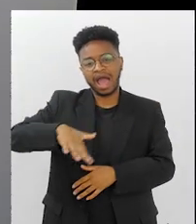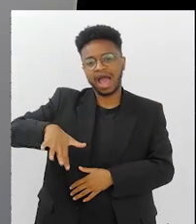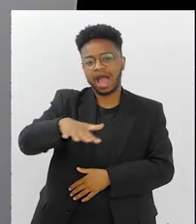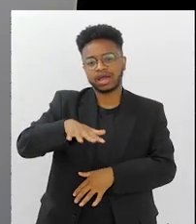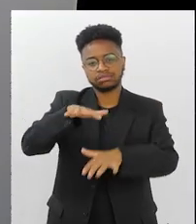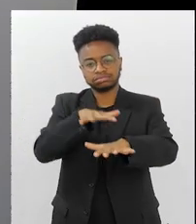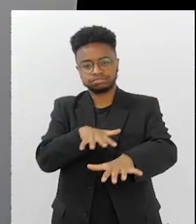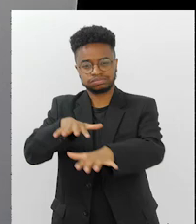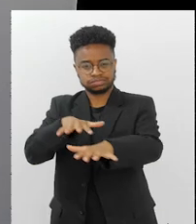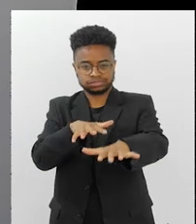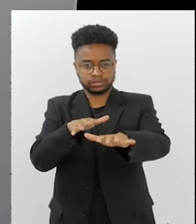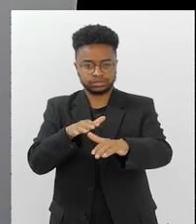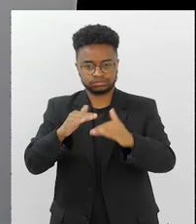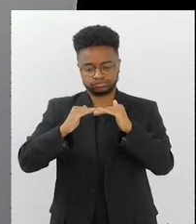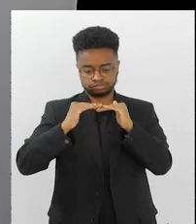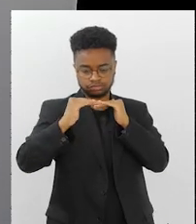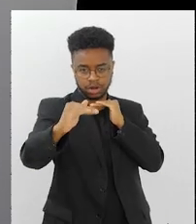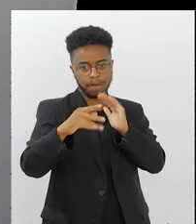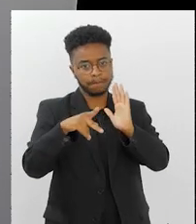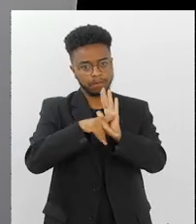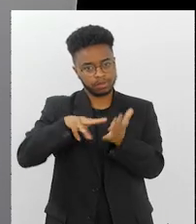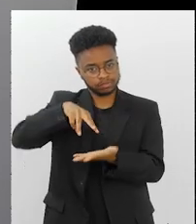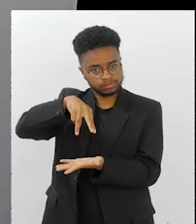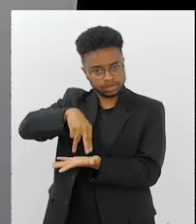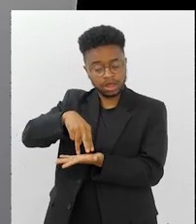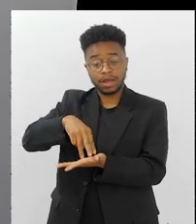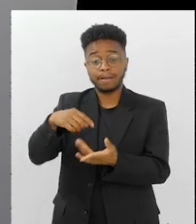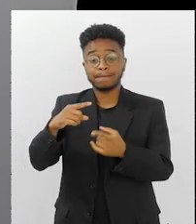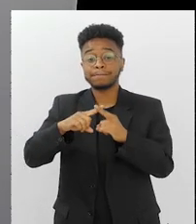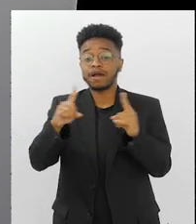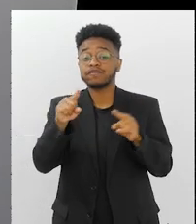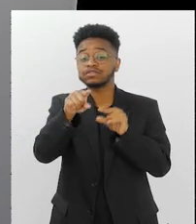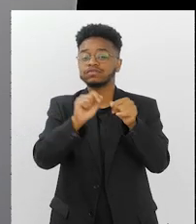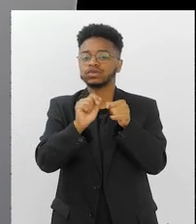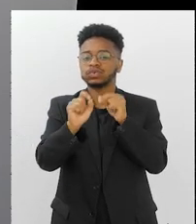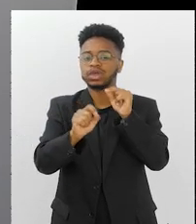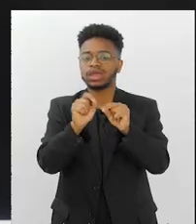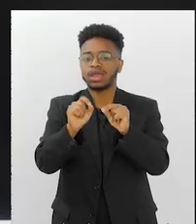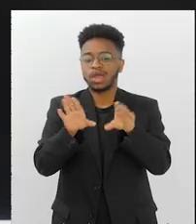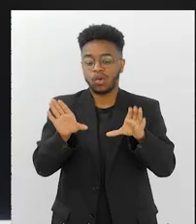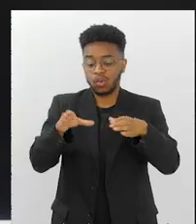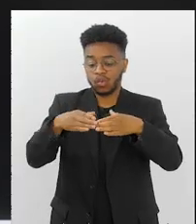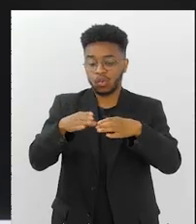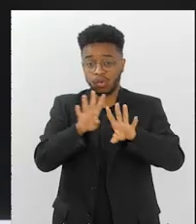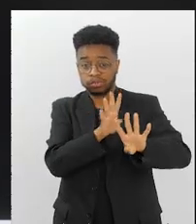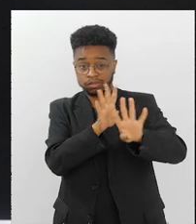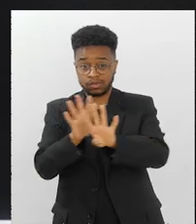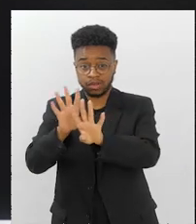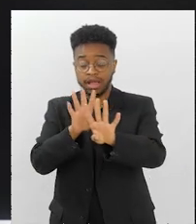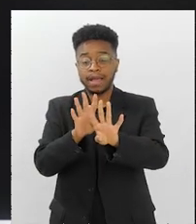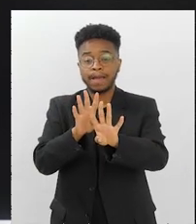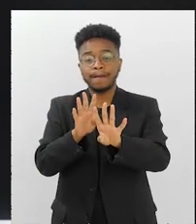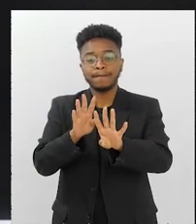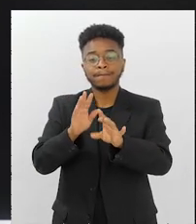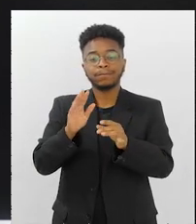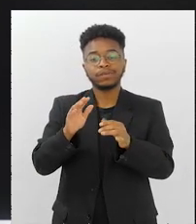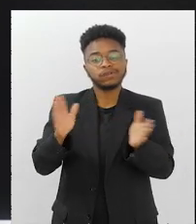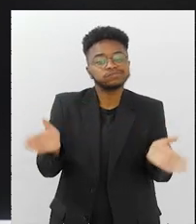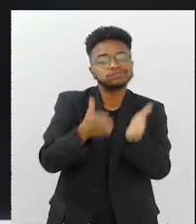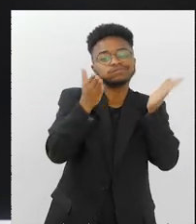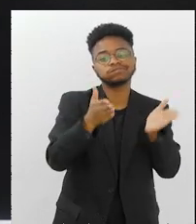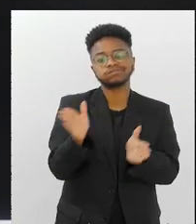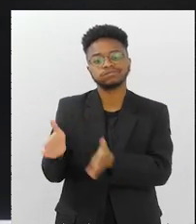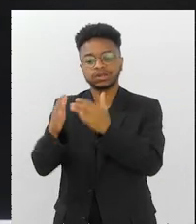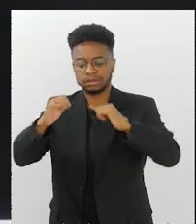linear marquei de Sapucaí Você joga o elemento da convenção de frente para as arquibancadas